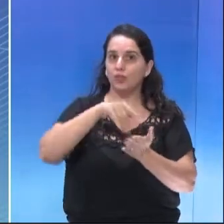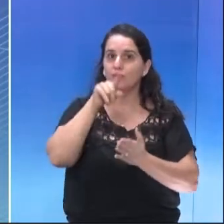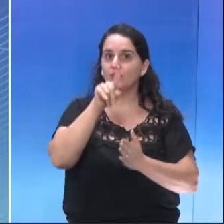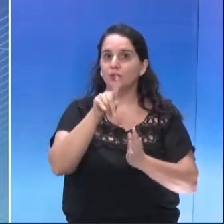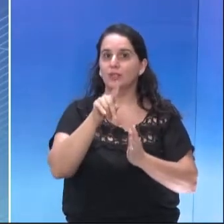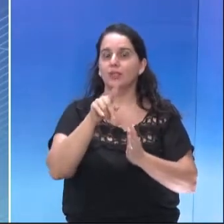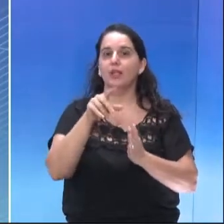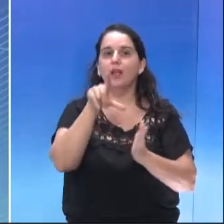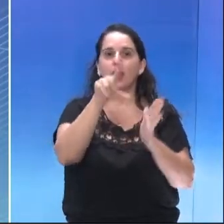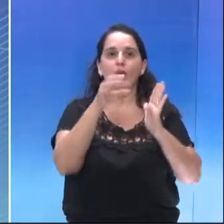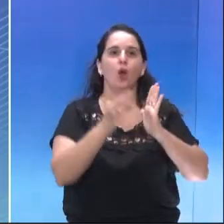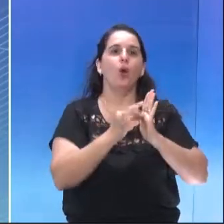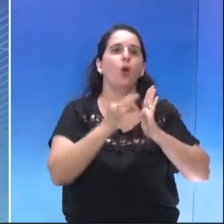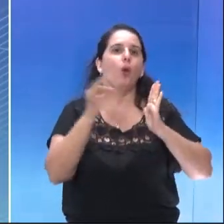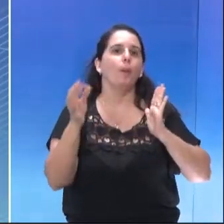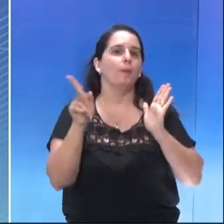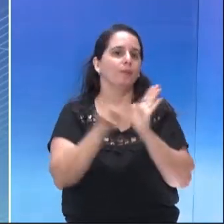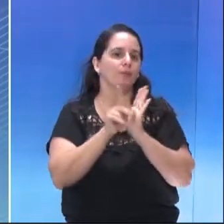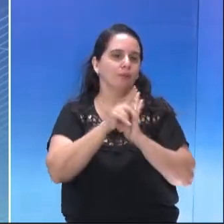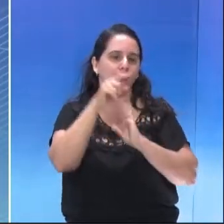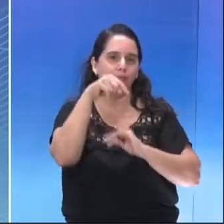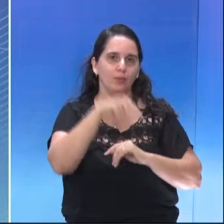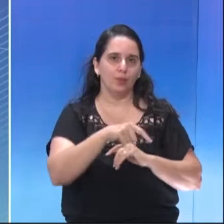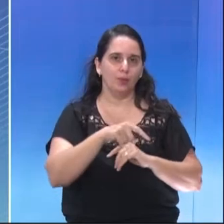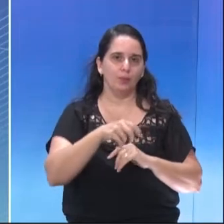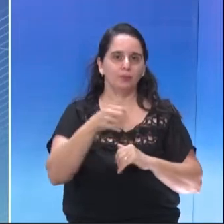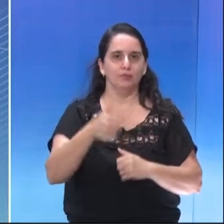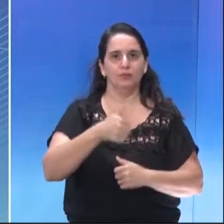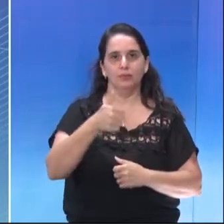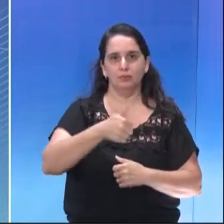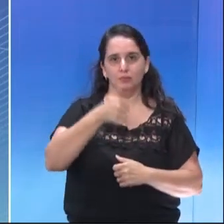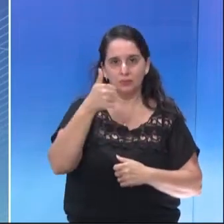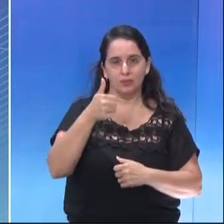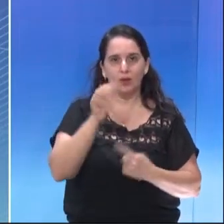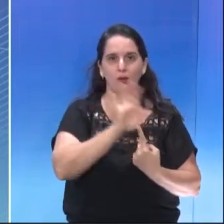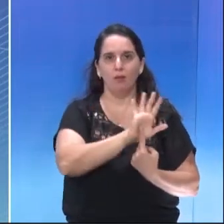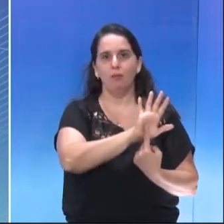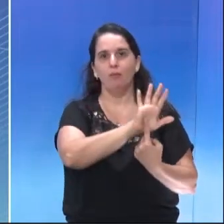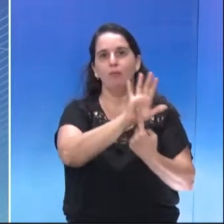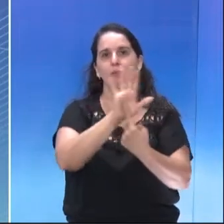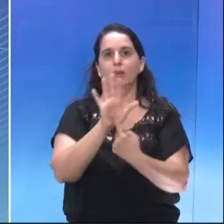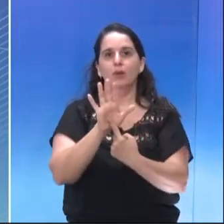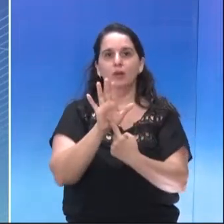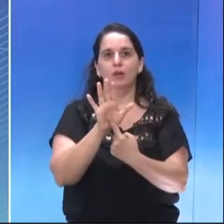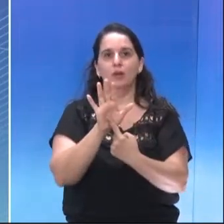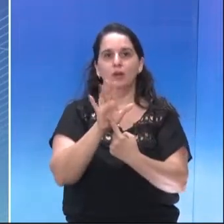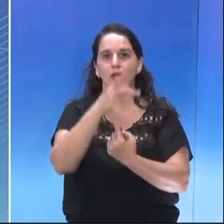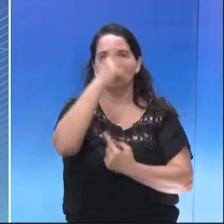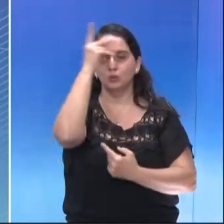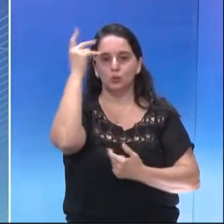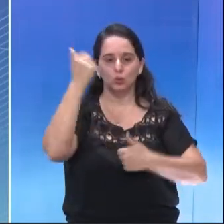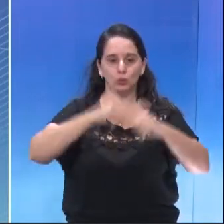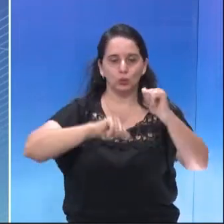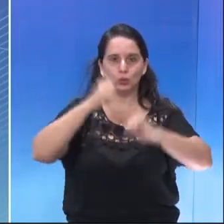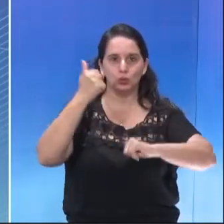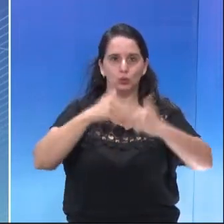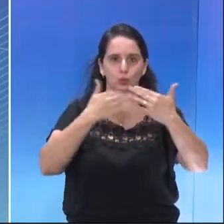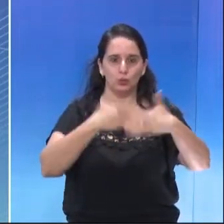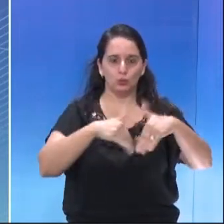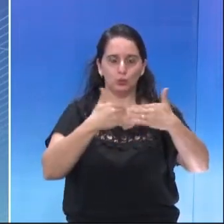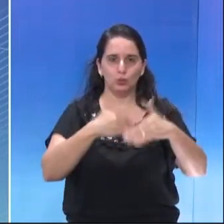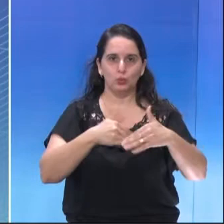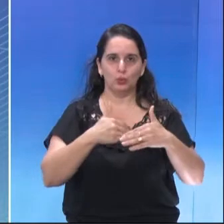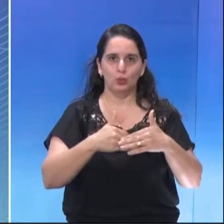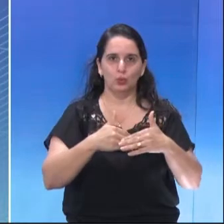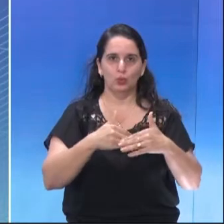a sua alternativa. Essa é a ideia para que você possa mostrar aos avaliadores. Então não esqueça de não colocar